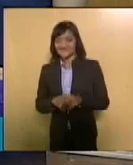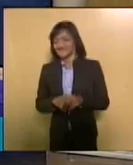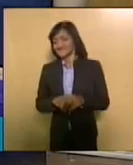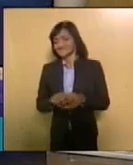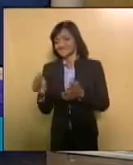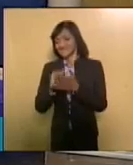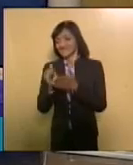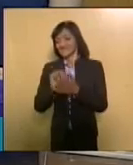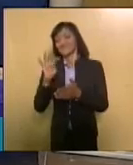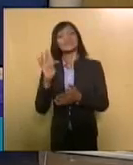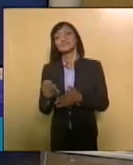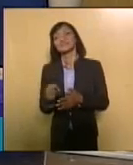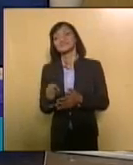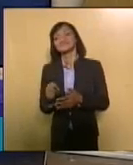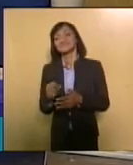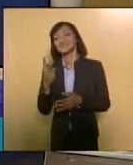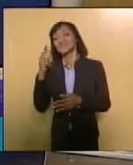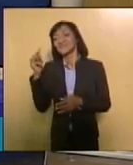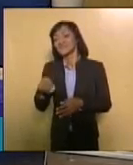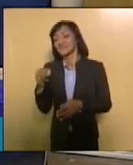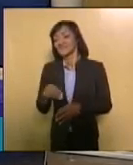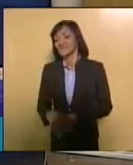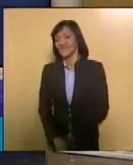aqui mais uns